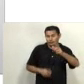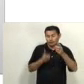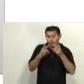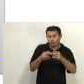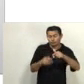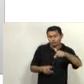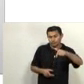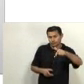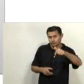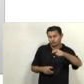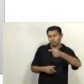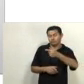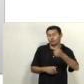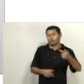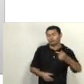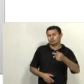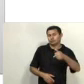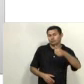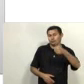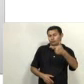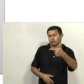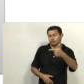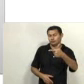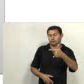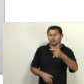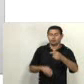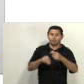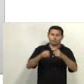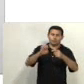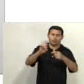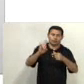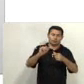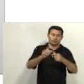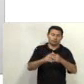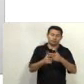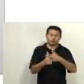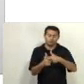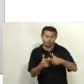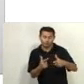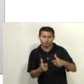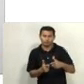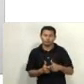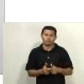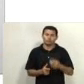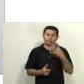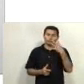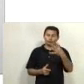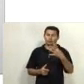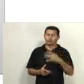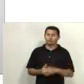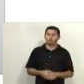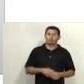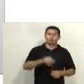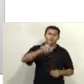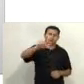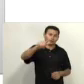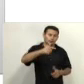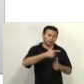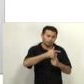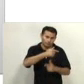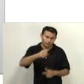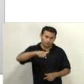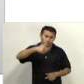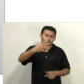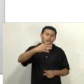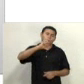17, menos 12, que é a média, dividido por 4. 17 menos